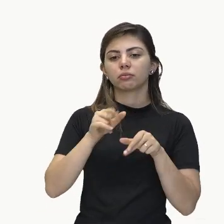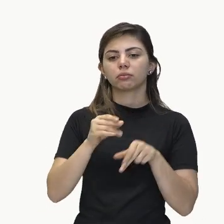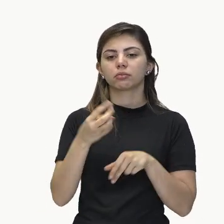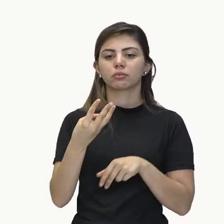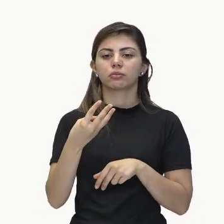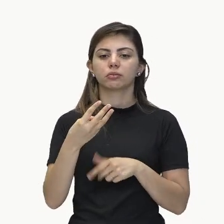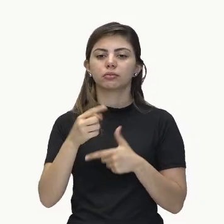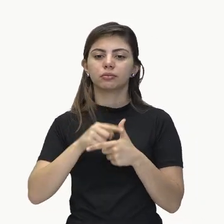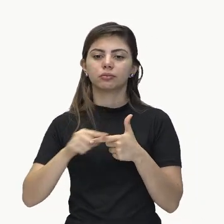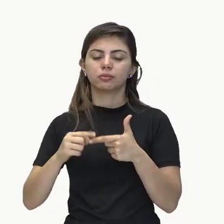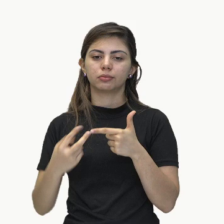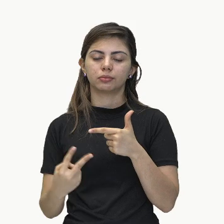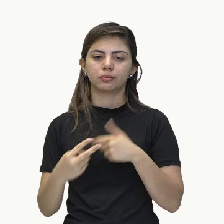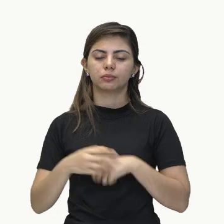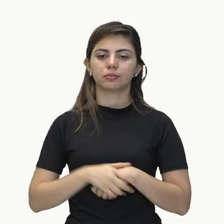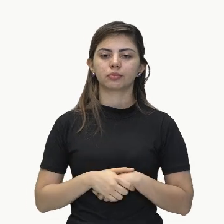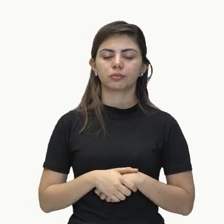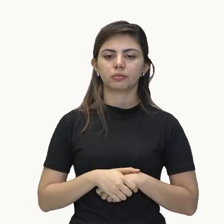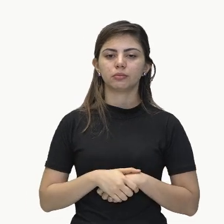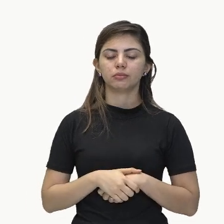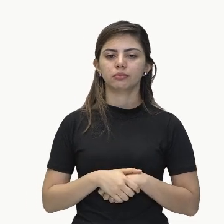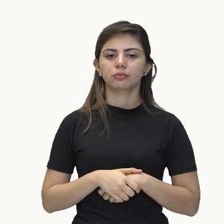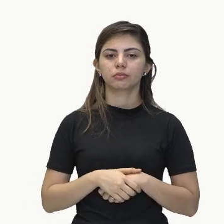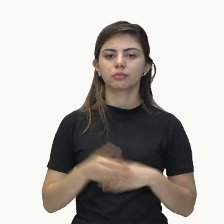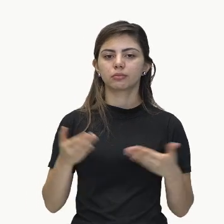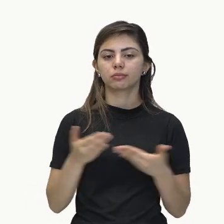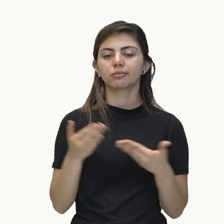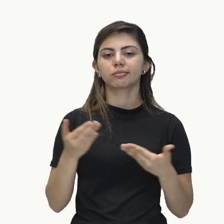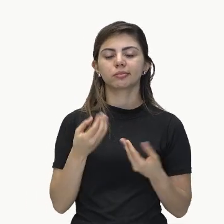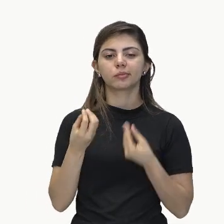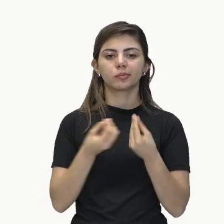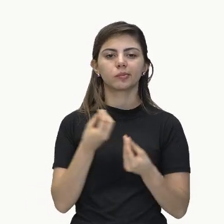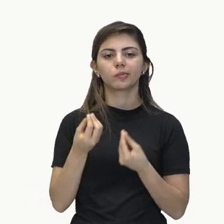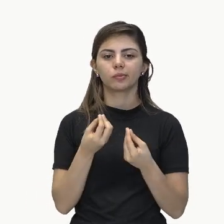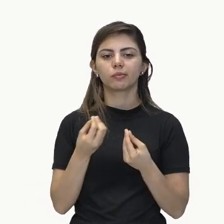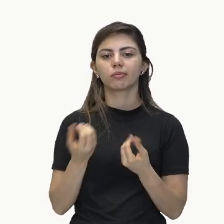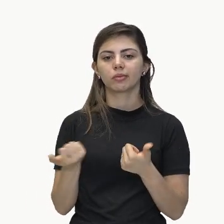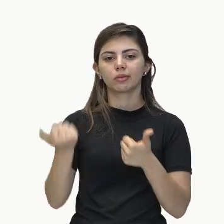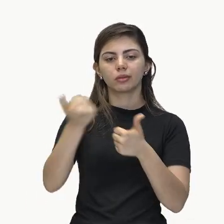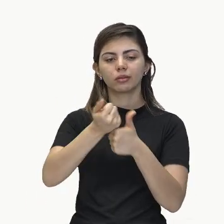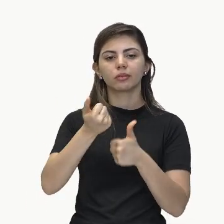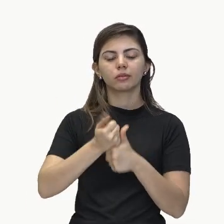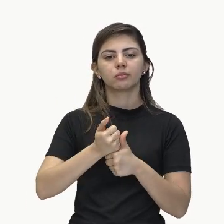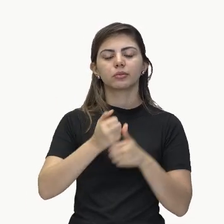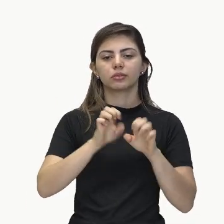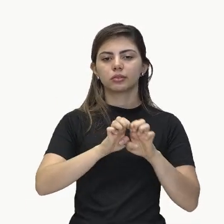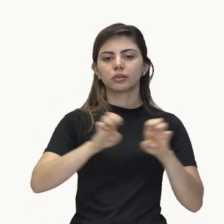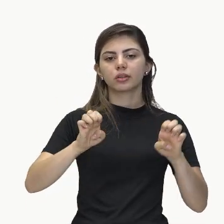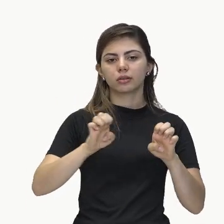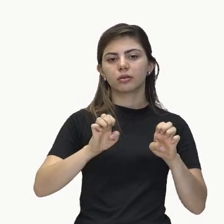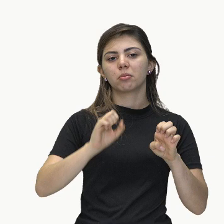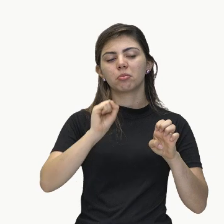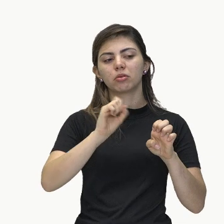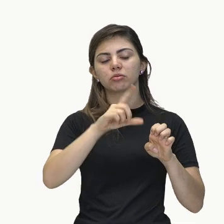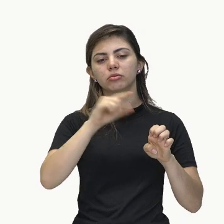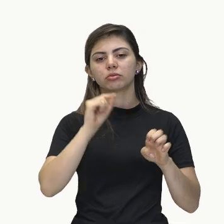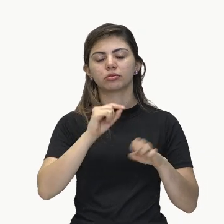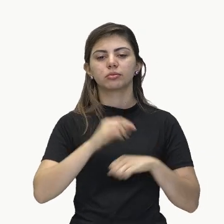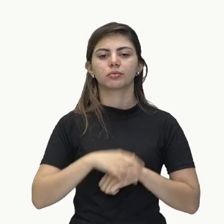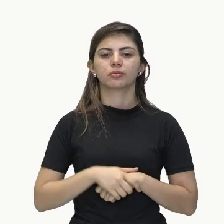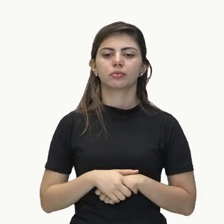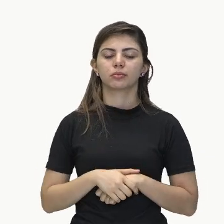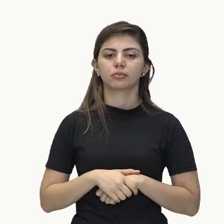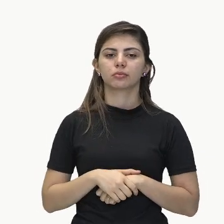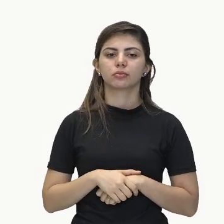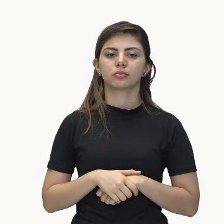tá bom? Aí é opcional. E aí eu vou substituir na minha Próxima equação. Posso escolher qualquer uma? Posso. Já